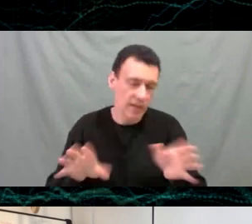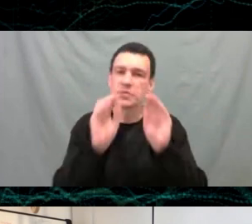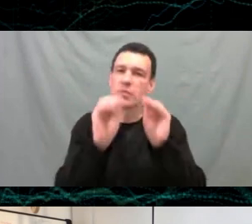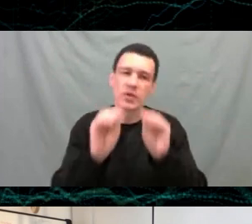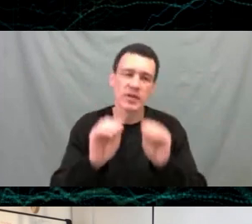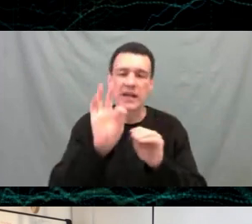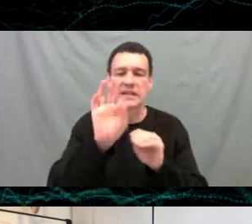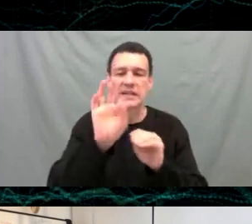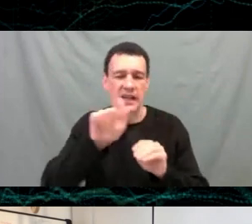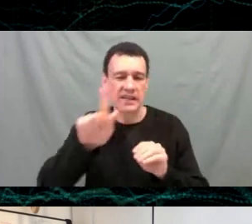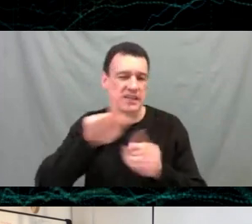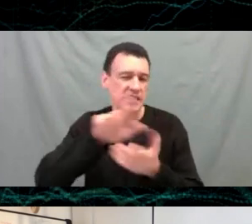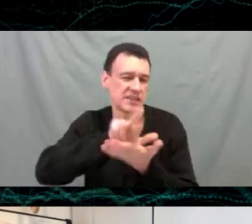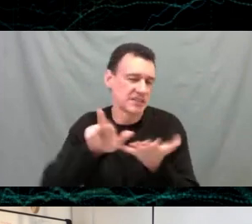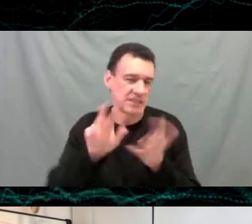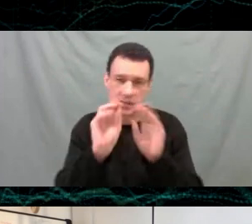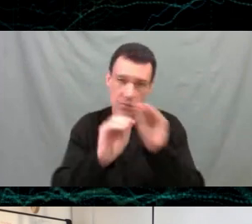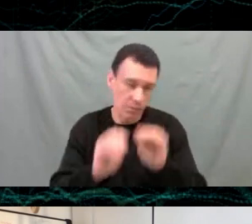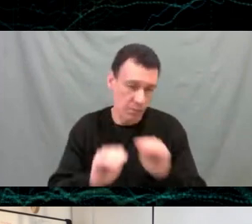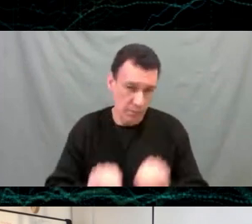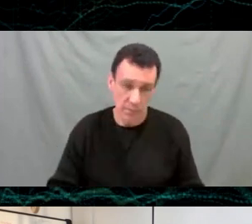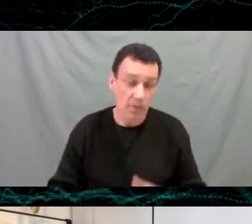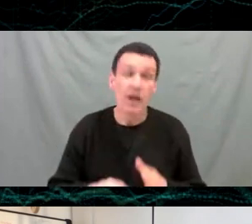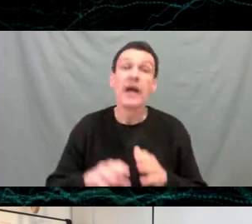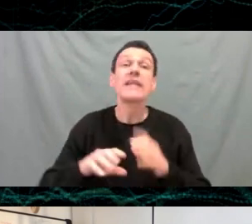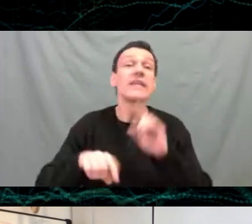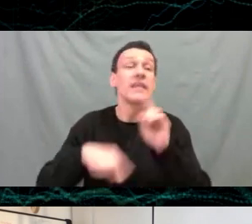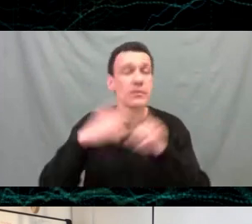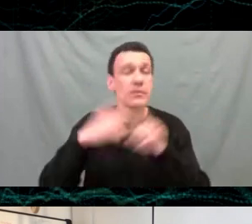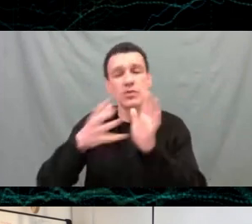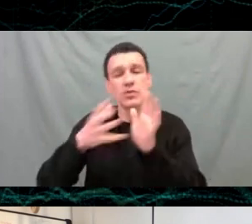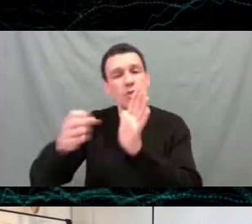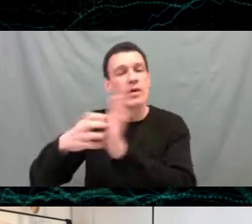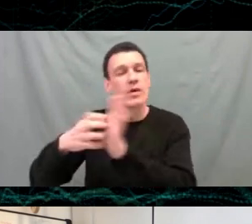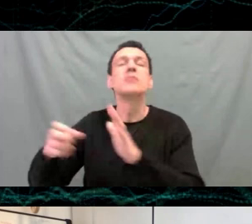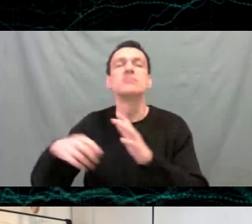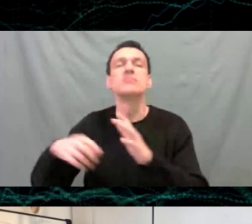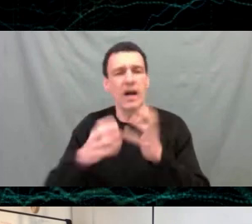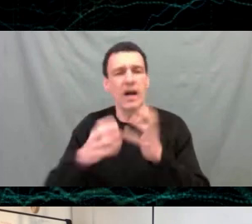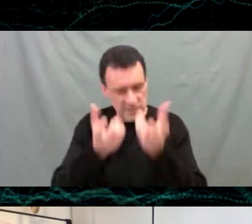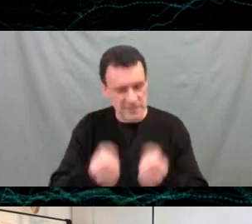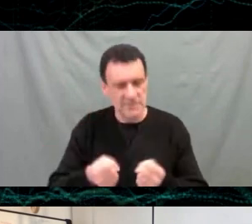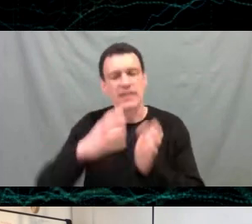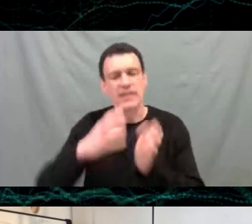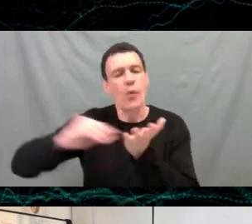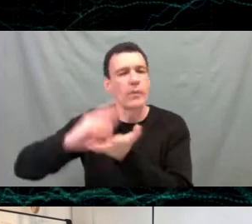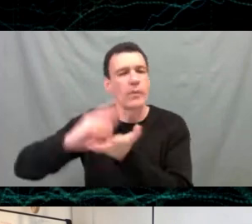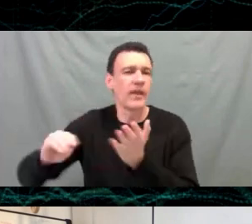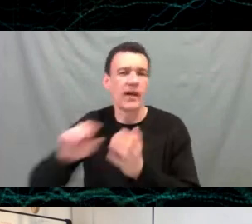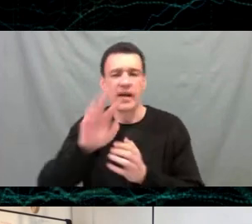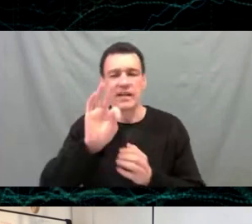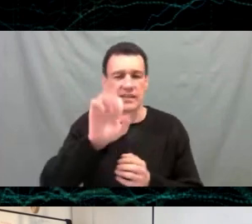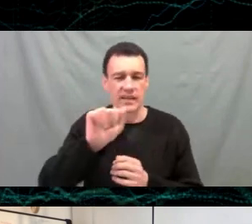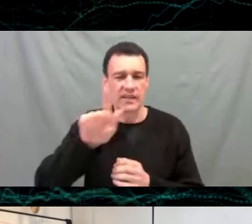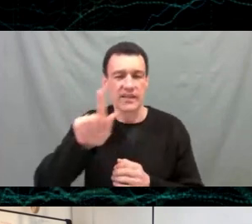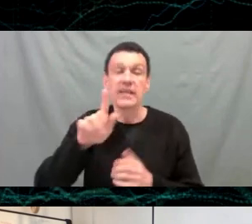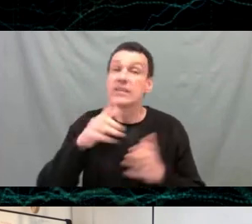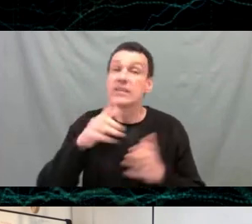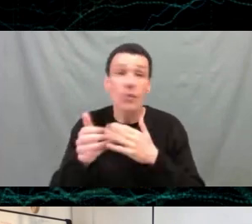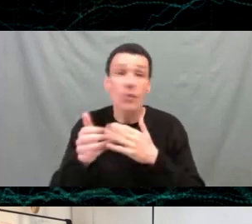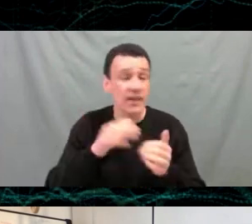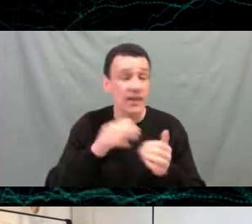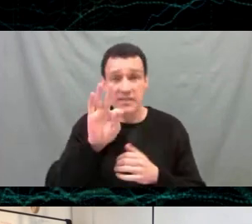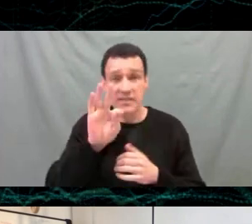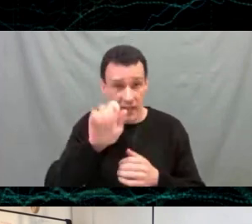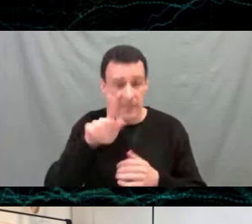ser utilizados desse provider já herdam essas tags. Então eu também já consegui enxertar todas as tags que eu preciso nessa